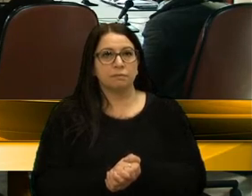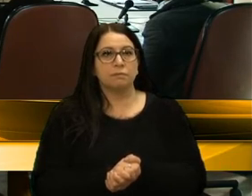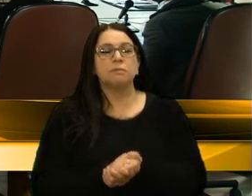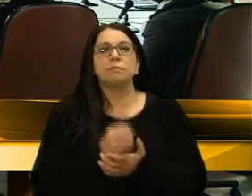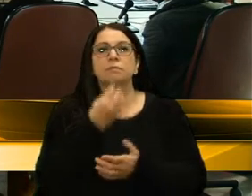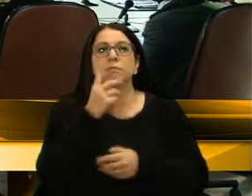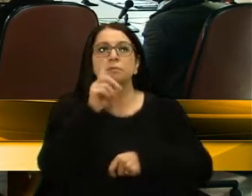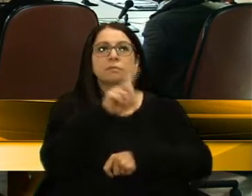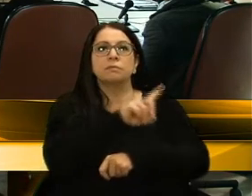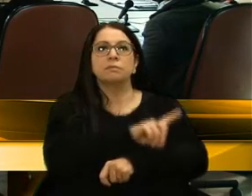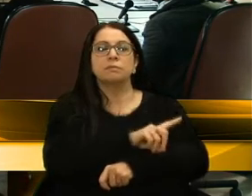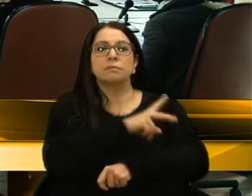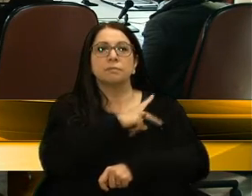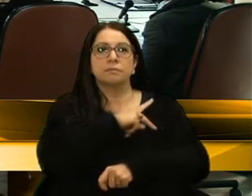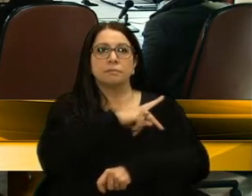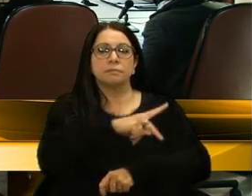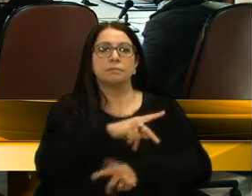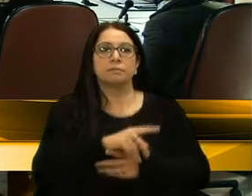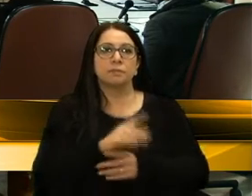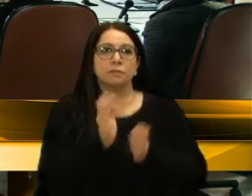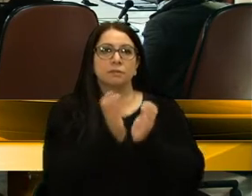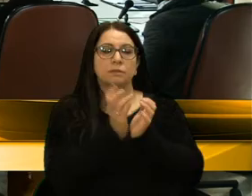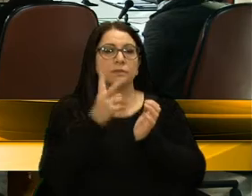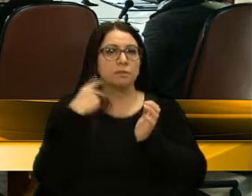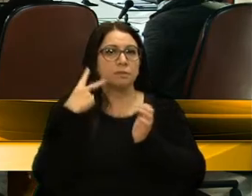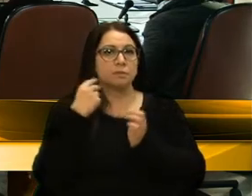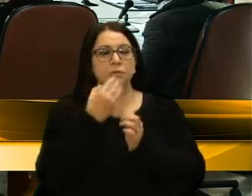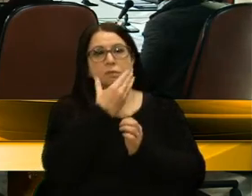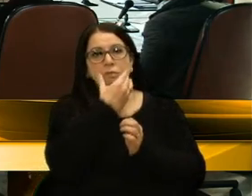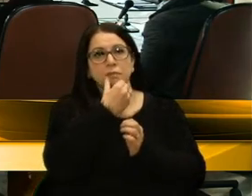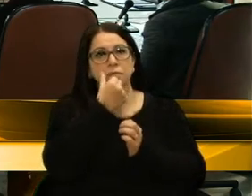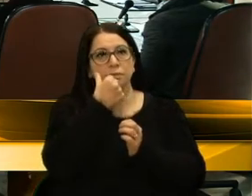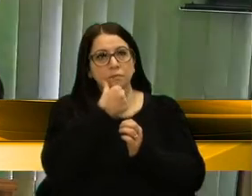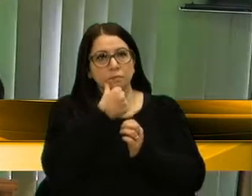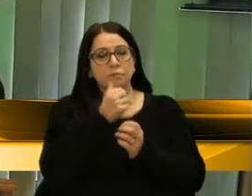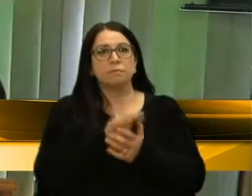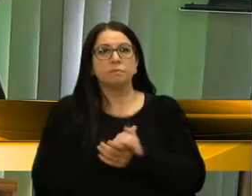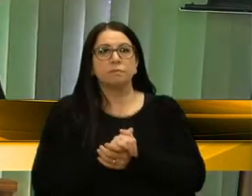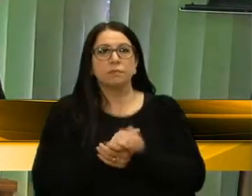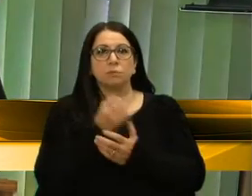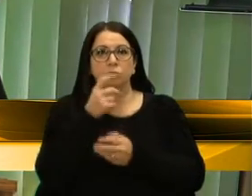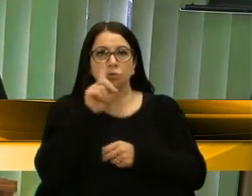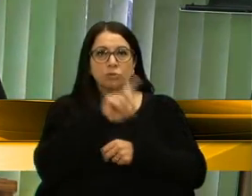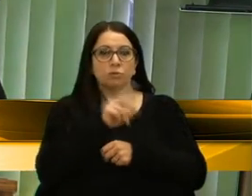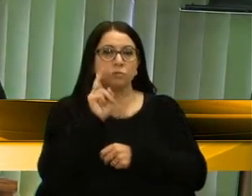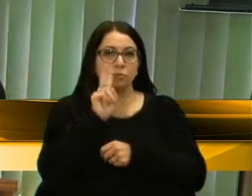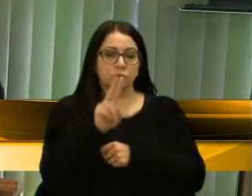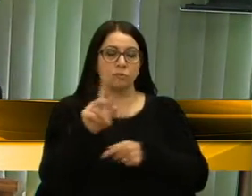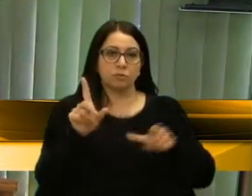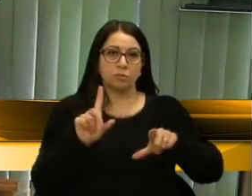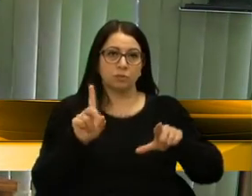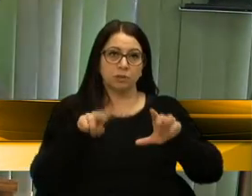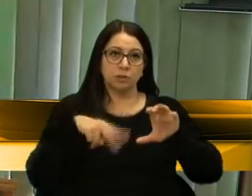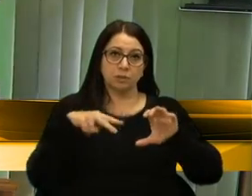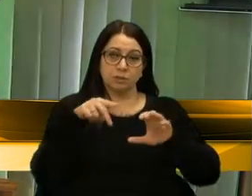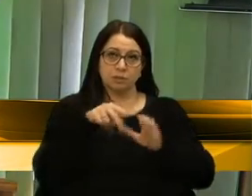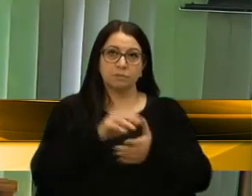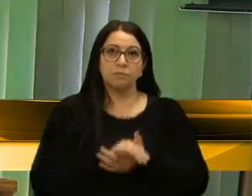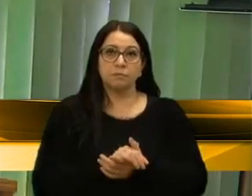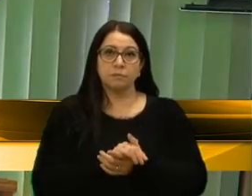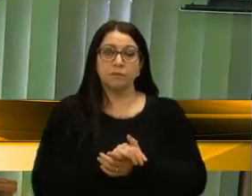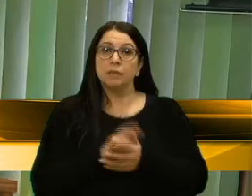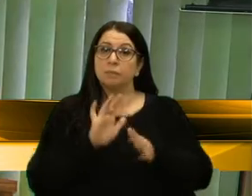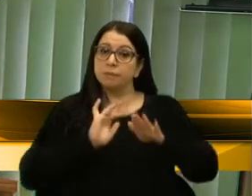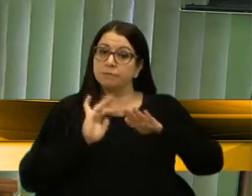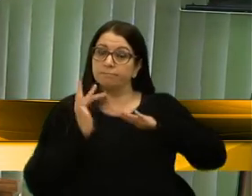Bom dia, presidente, colegas vereadoras, vereadores. Bom dia a quem nos assiste pela TV Câmara, pelas